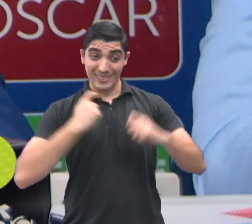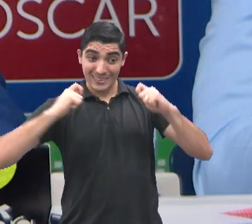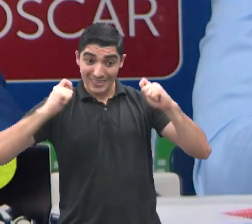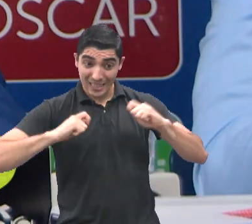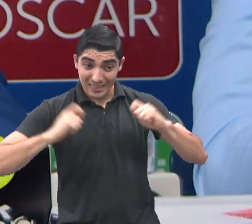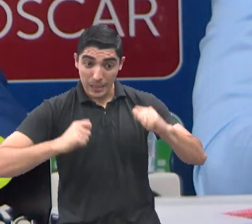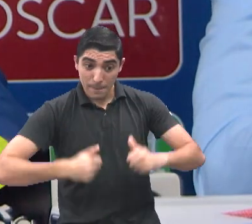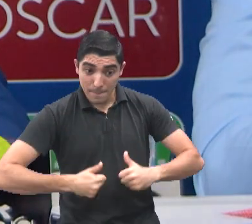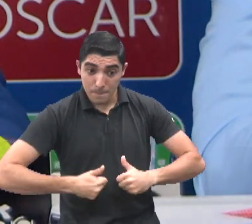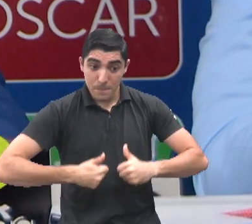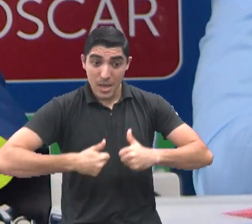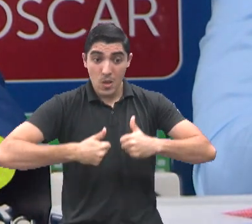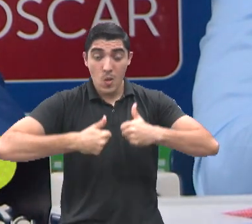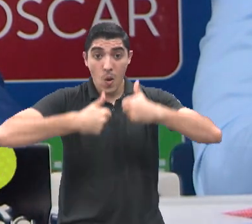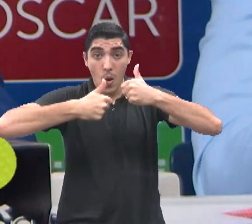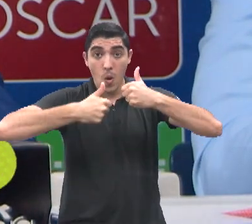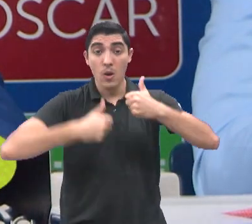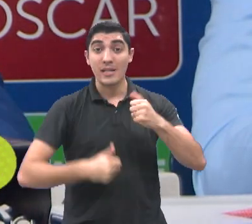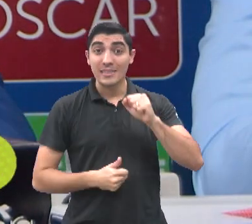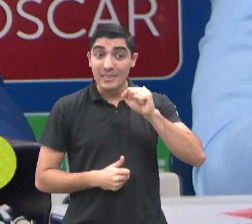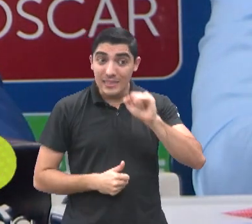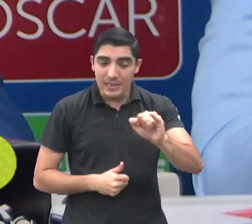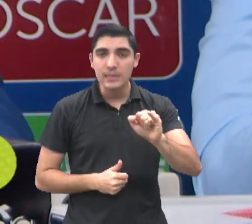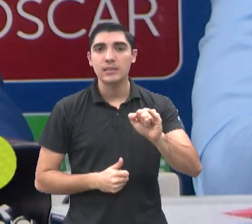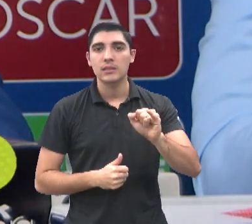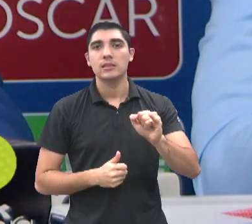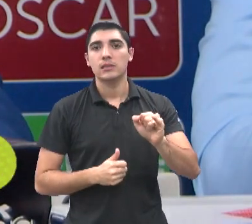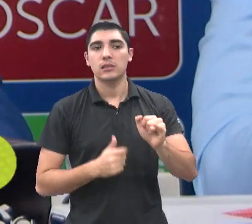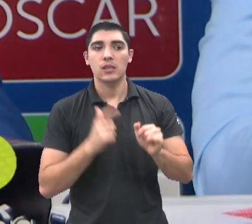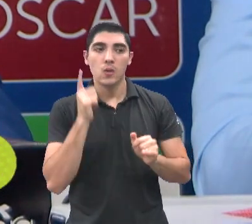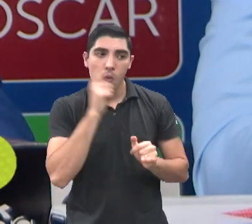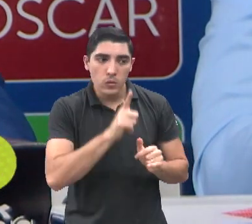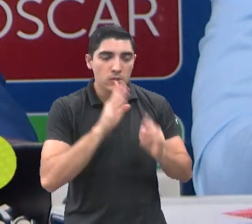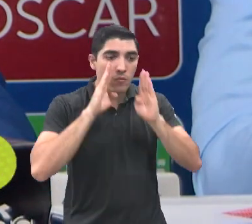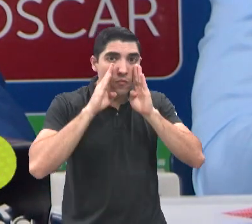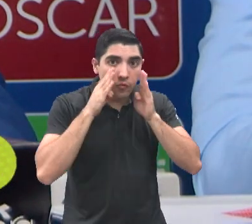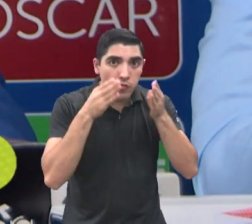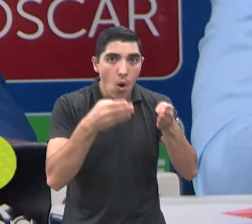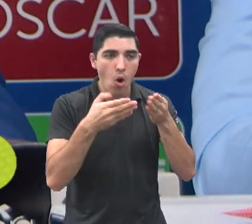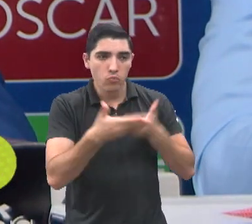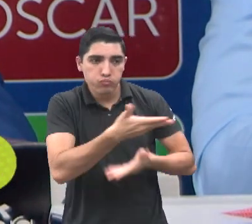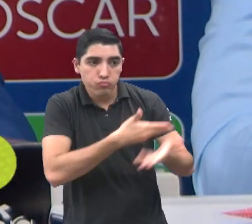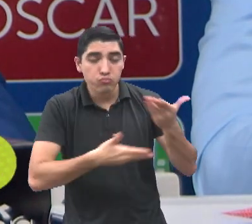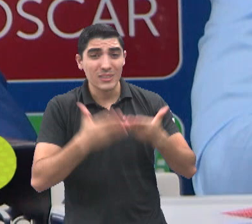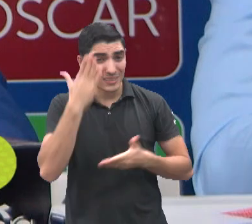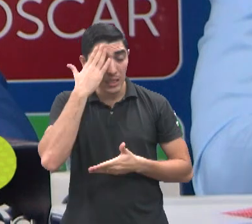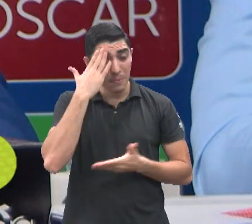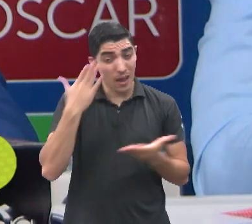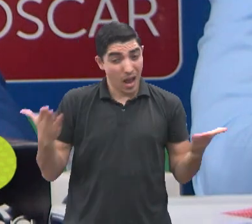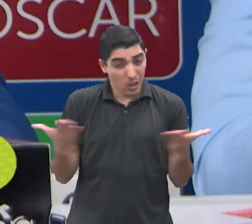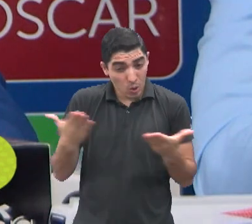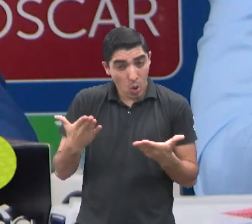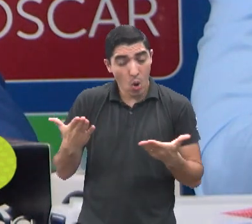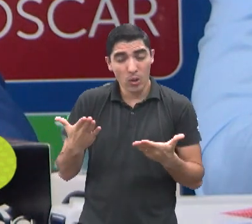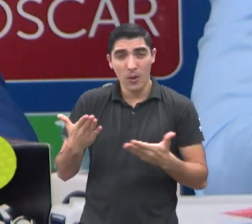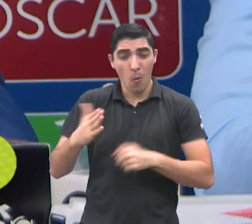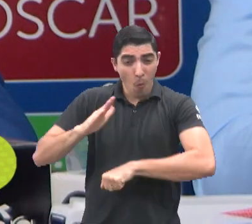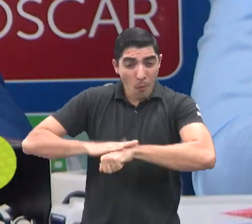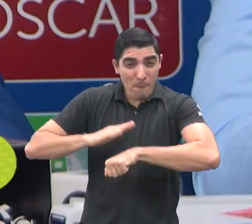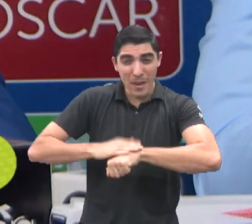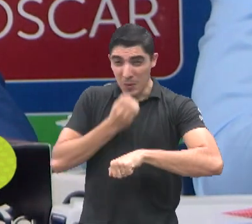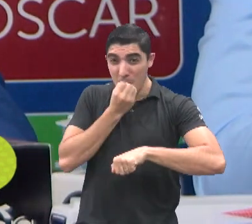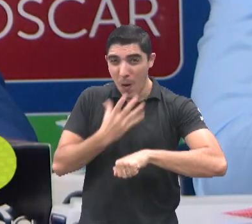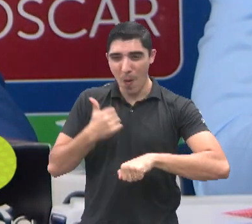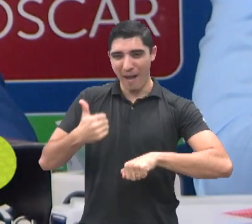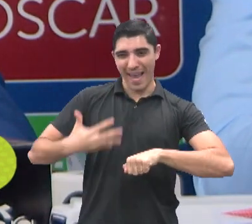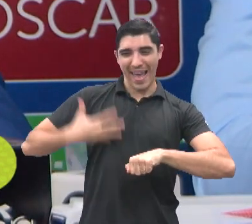atingir um patamar maior a partir do momento que nós nos conscientizamos que o momento não é bom. A partir do momento que nós temos essa consciência, principalmente